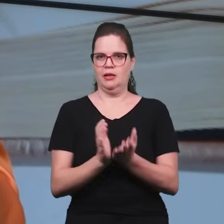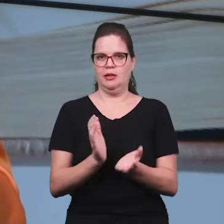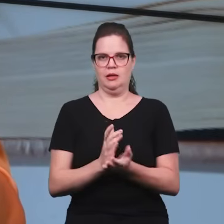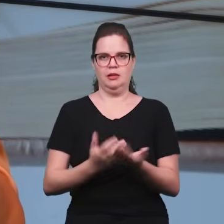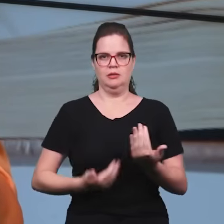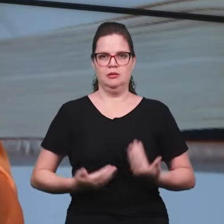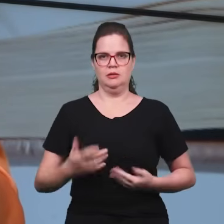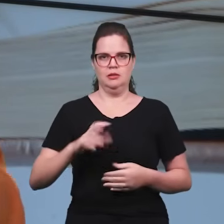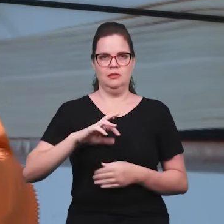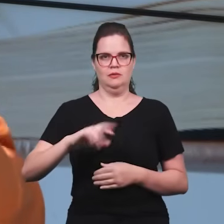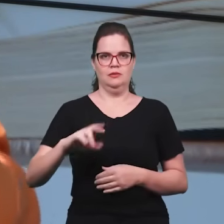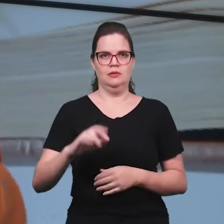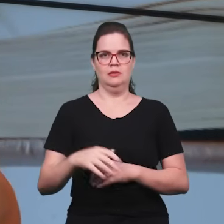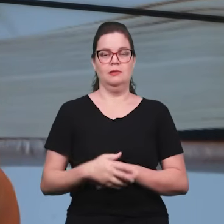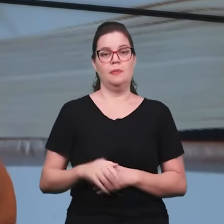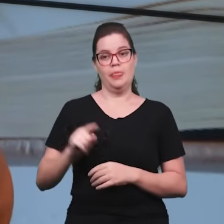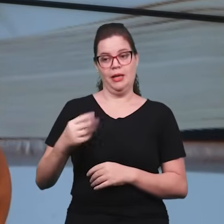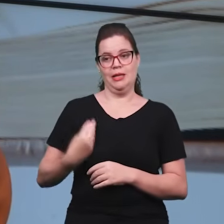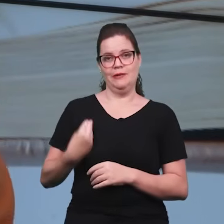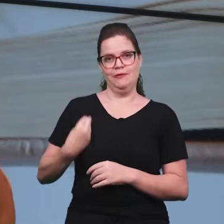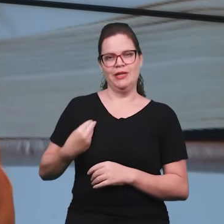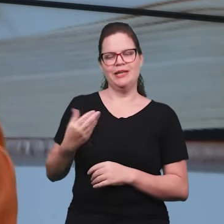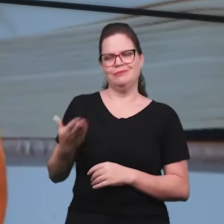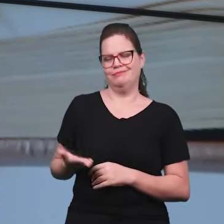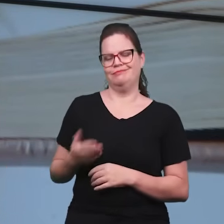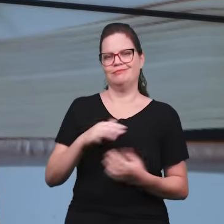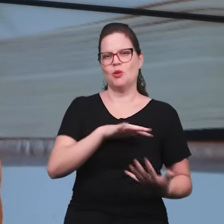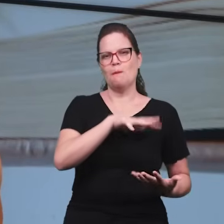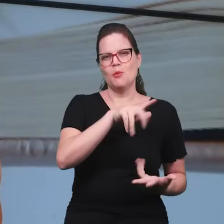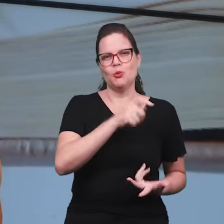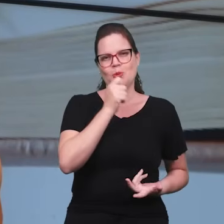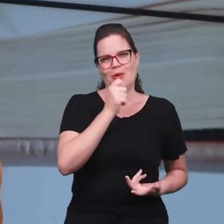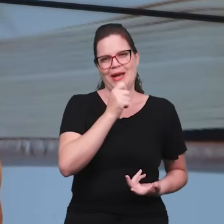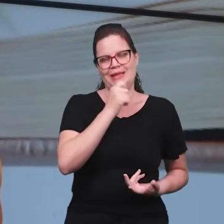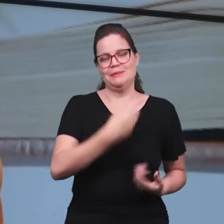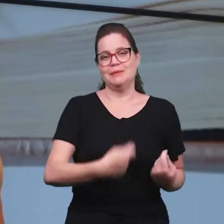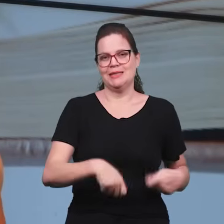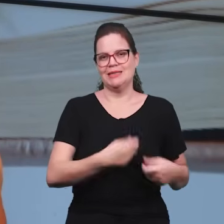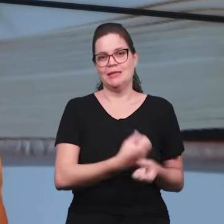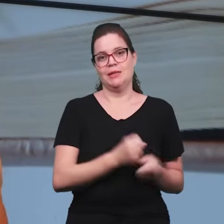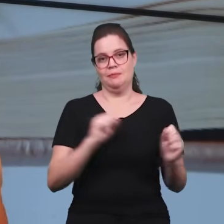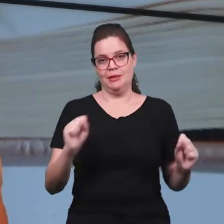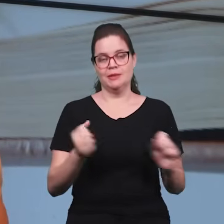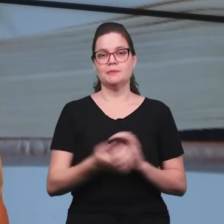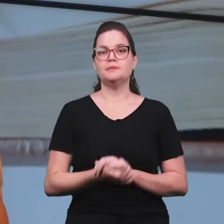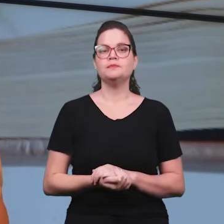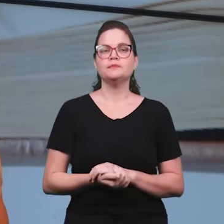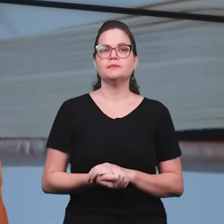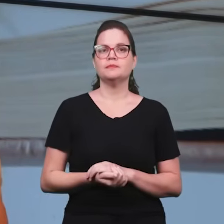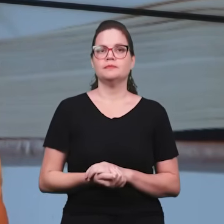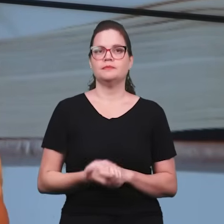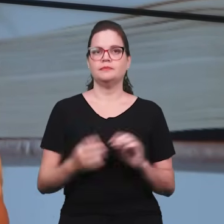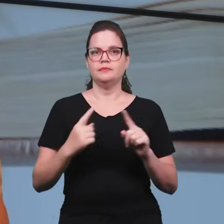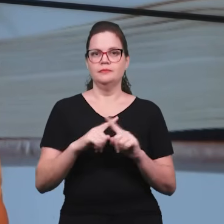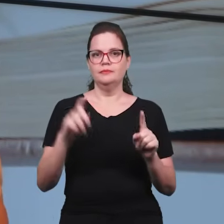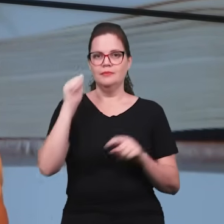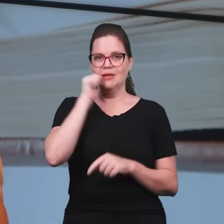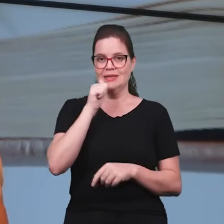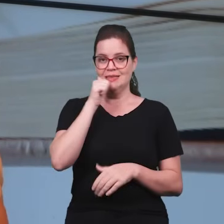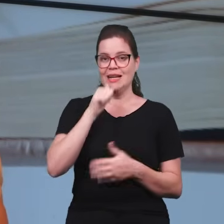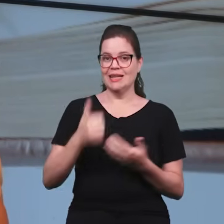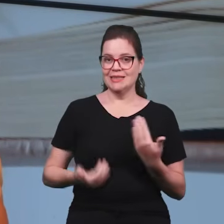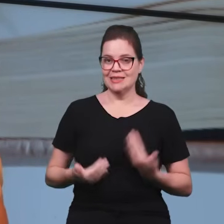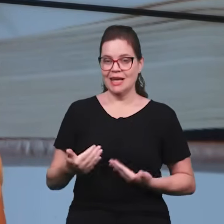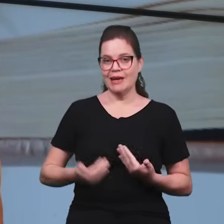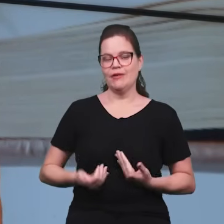ele vive situações ainda difíceis que precisa de libertação e tudo. E essa irmã ora muito